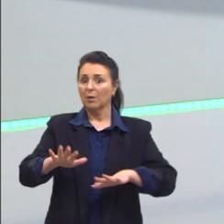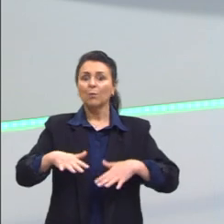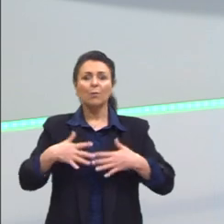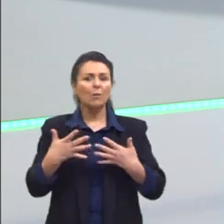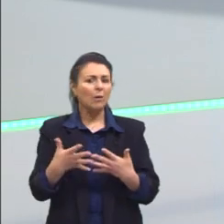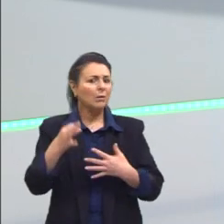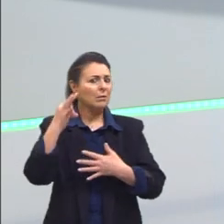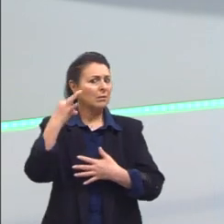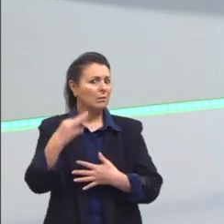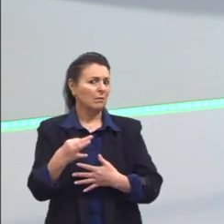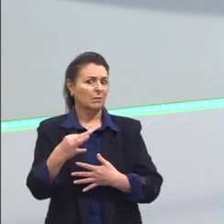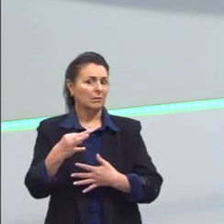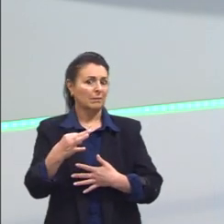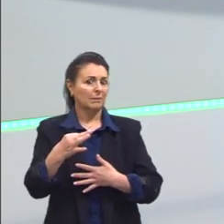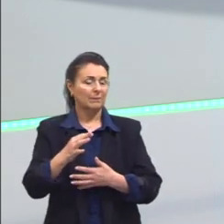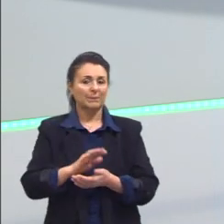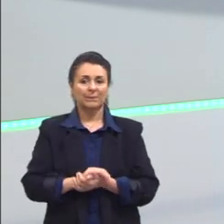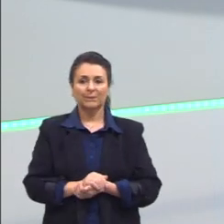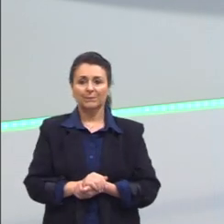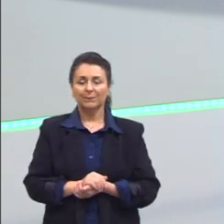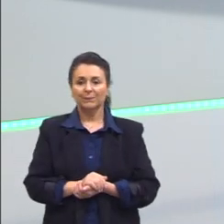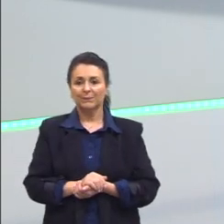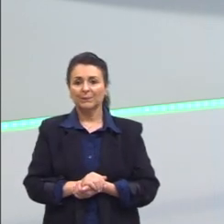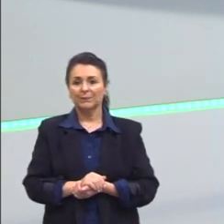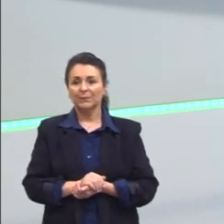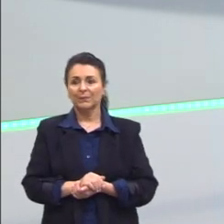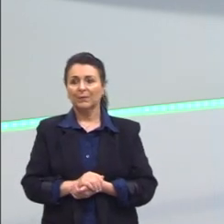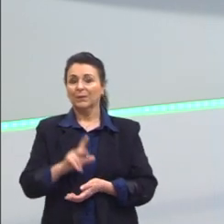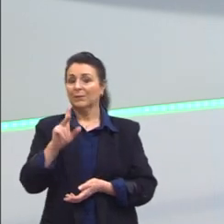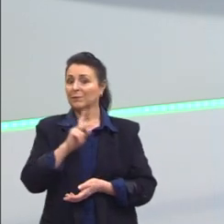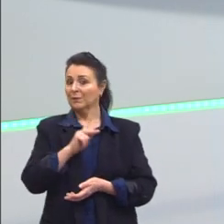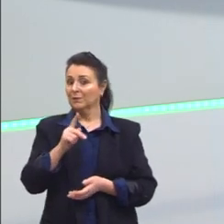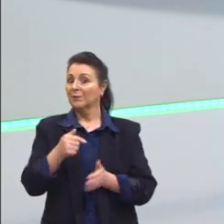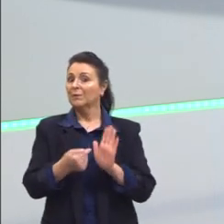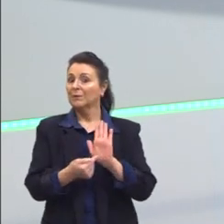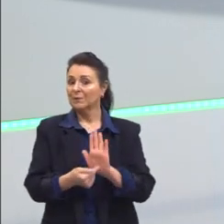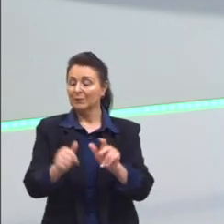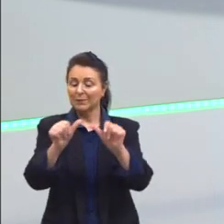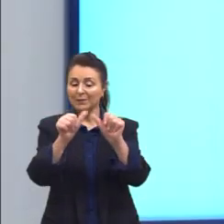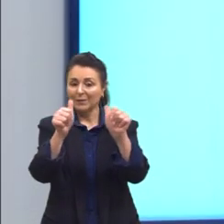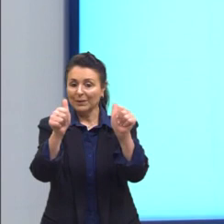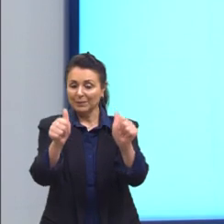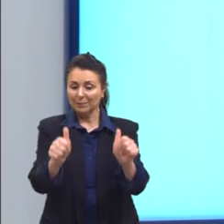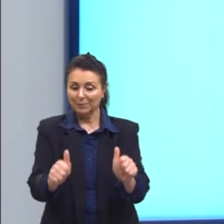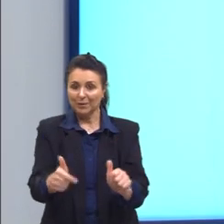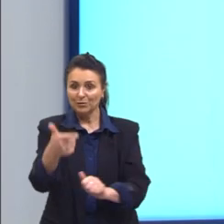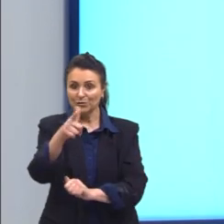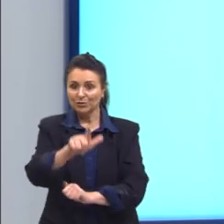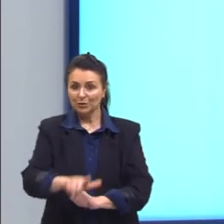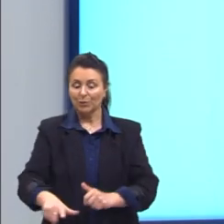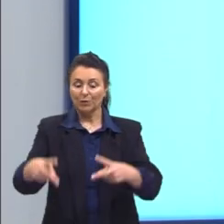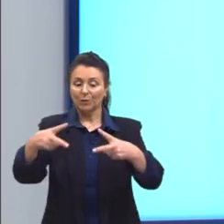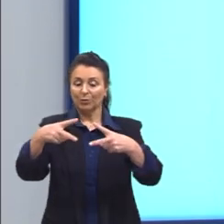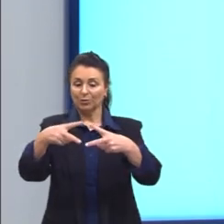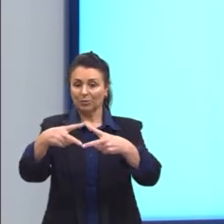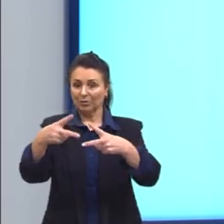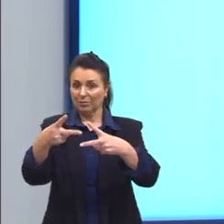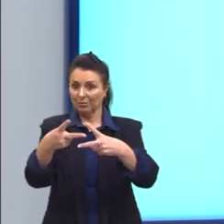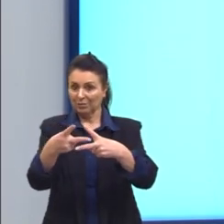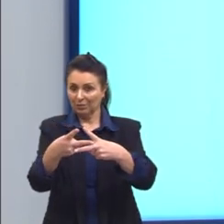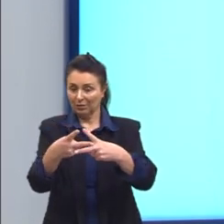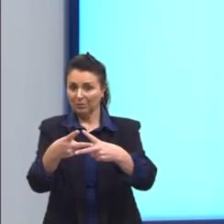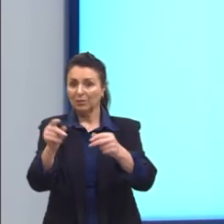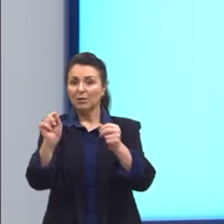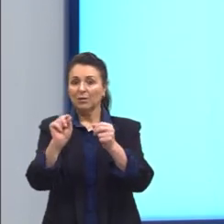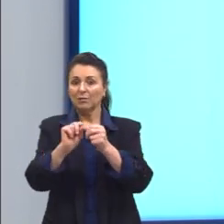qual delas está correto e aqui eu trouxe a nossa imagem então né o nosso tetraedro vai